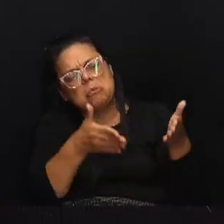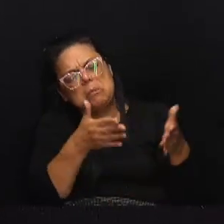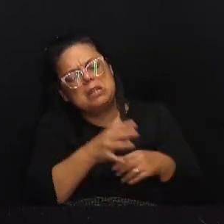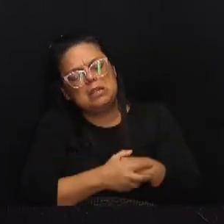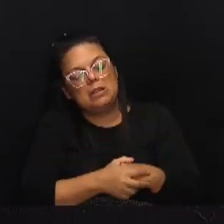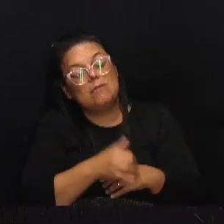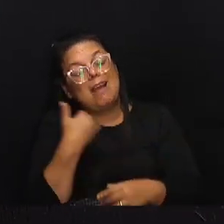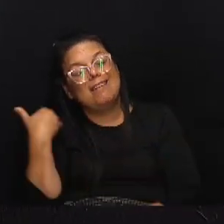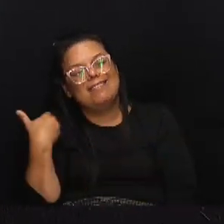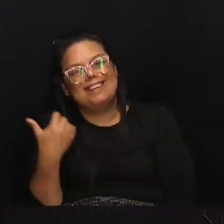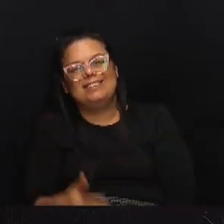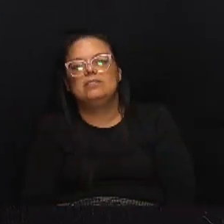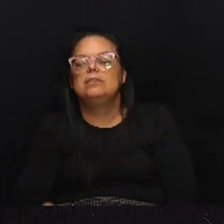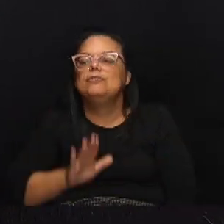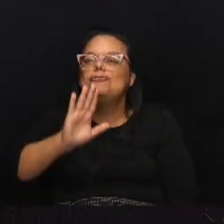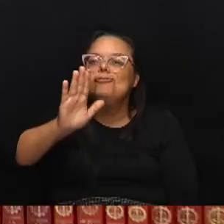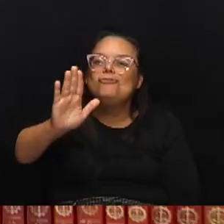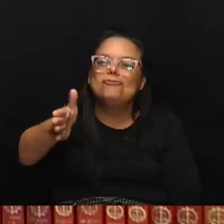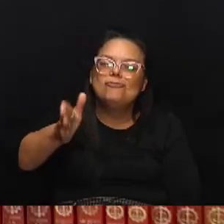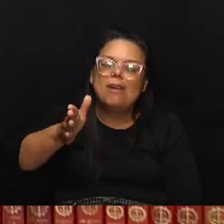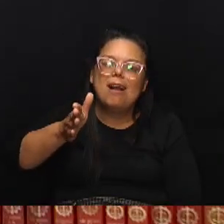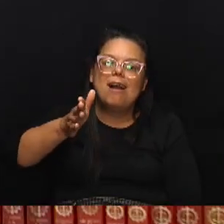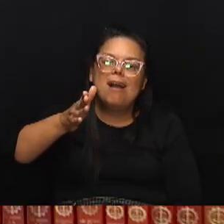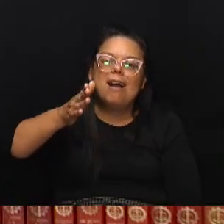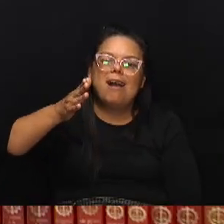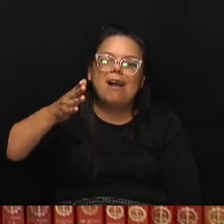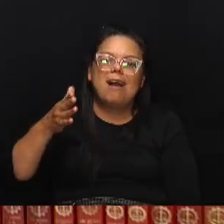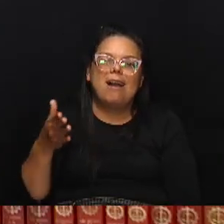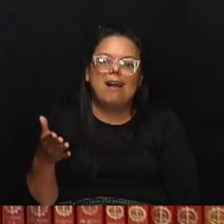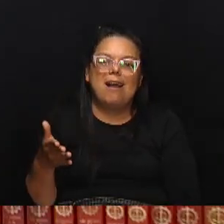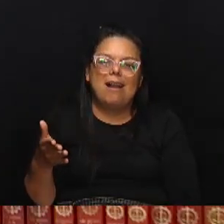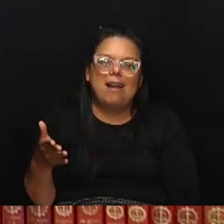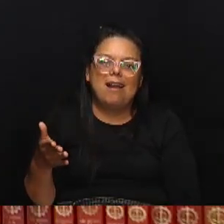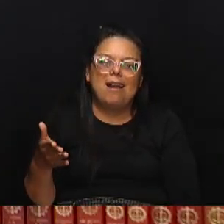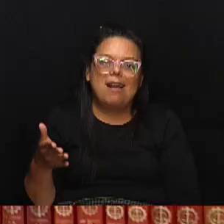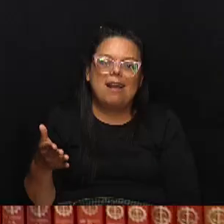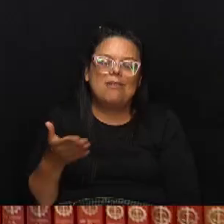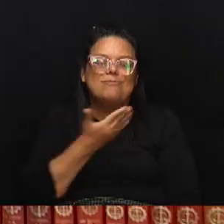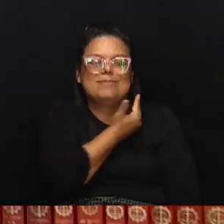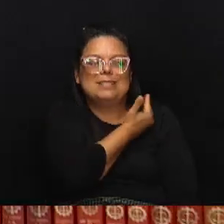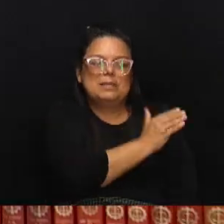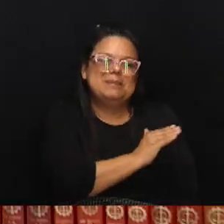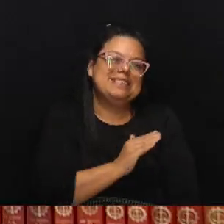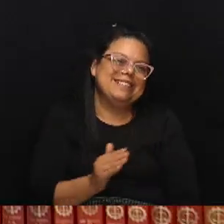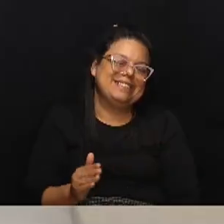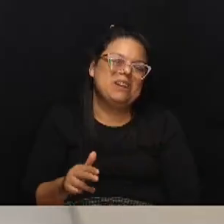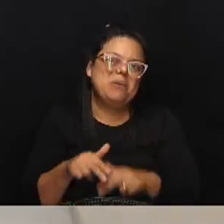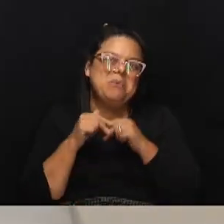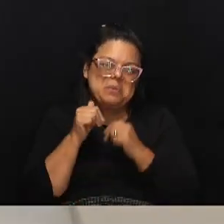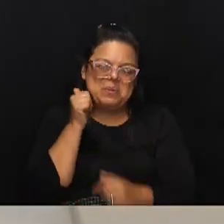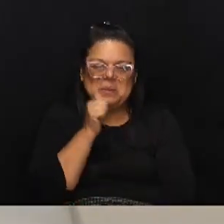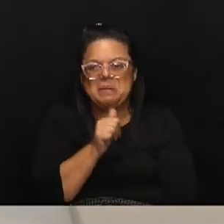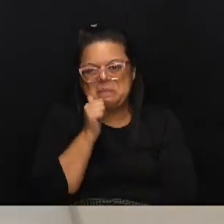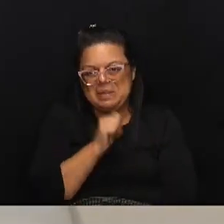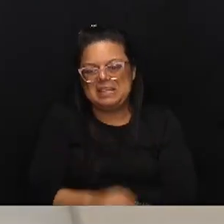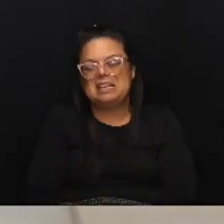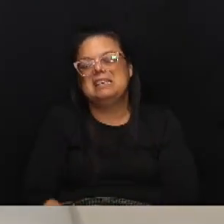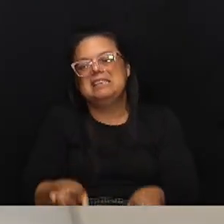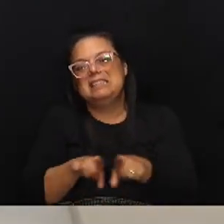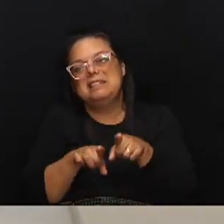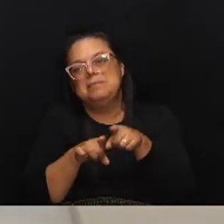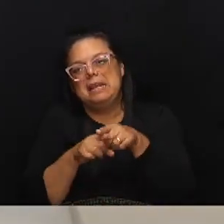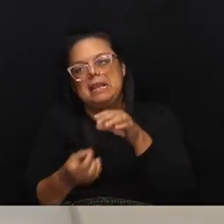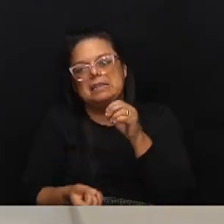Então já há essa sutil discriminação contra a mulher. Essa criação